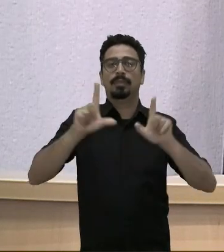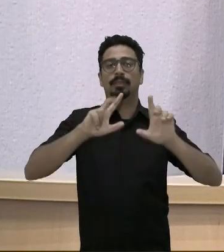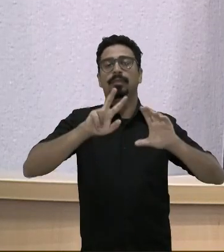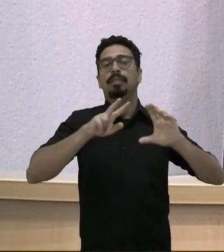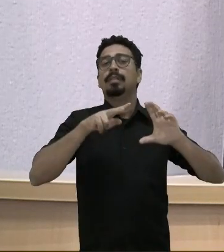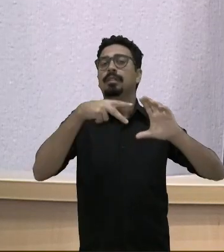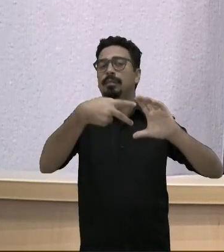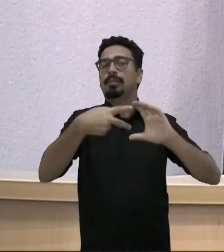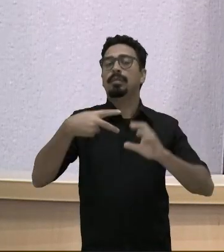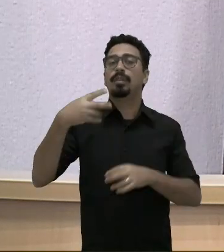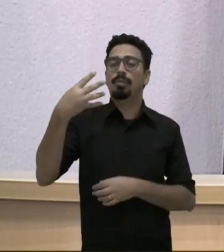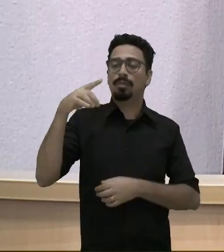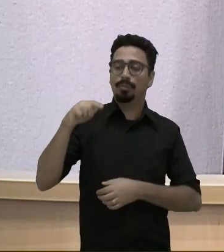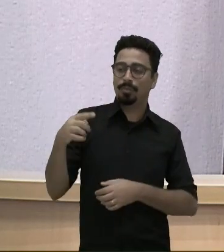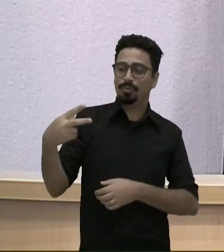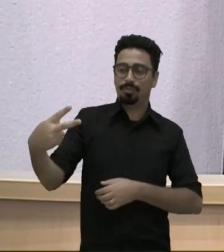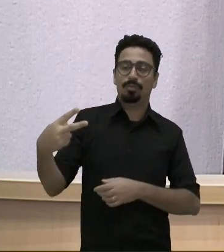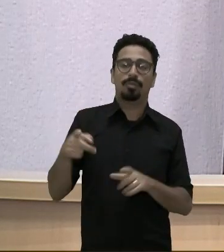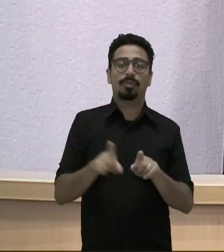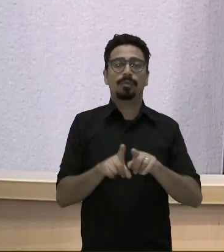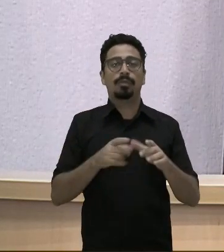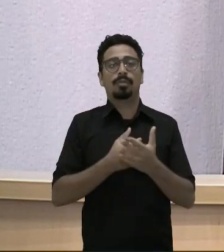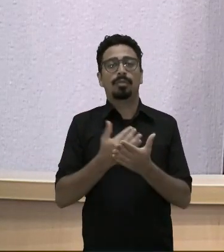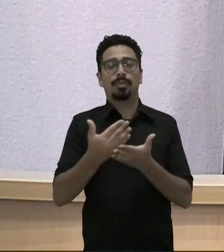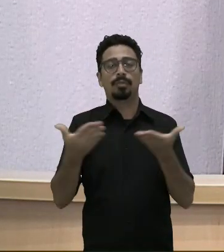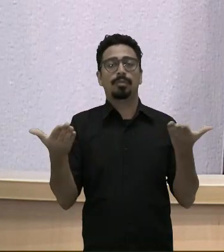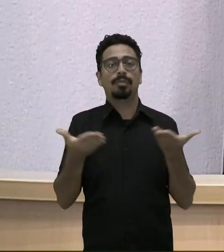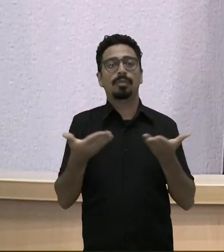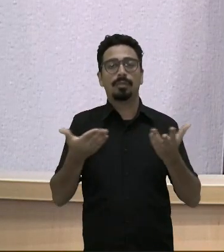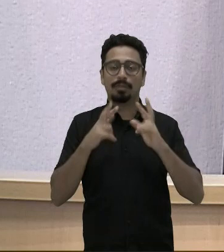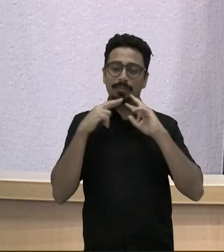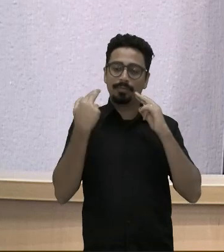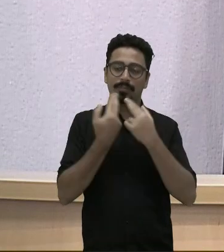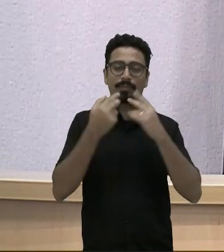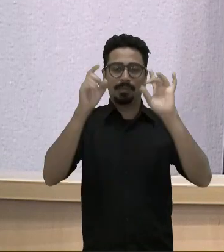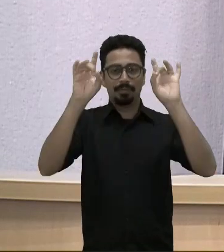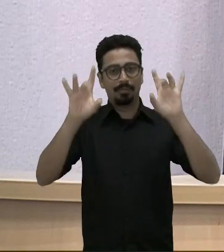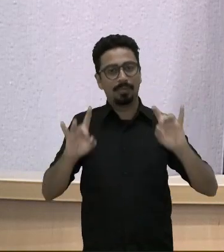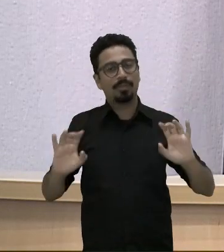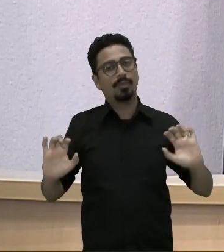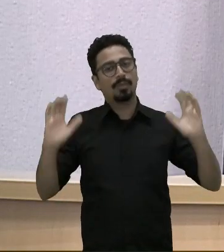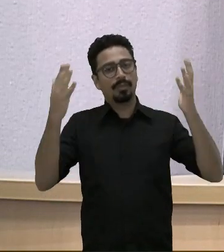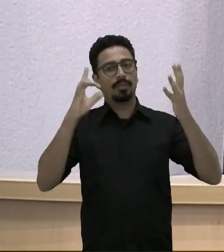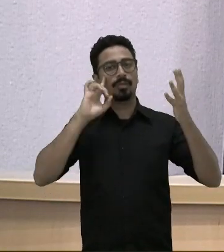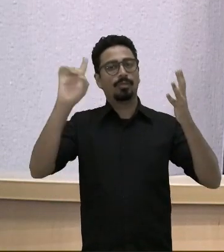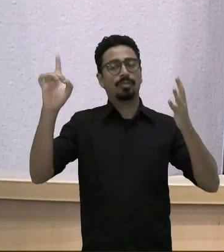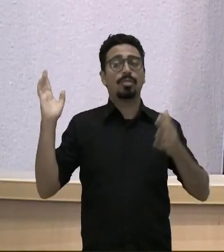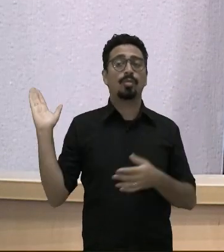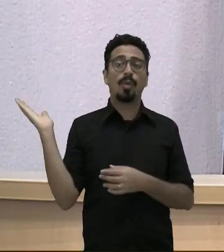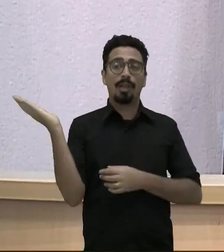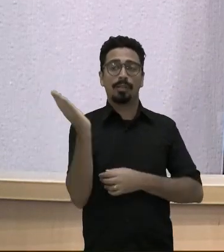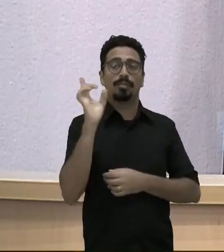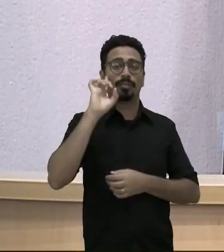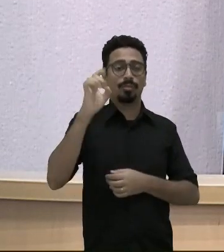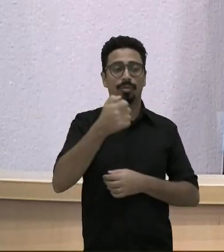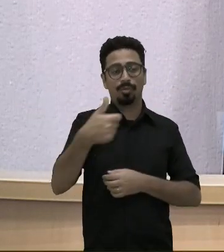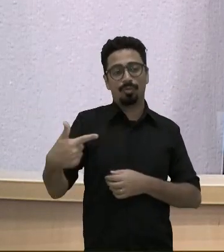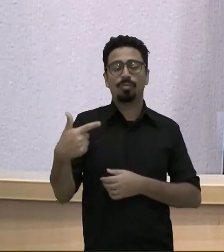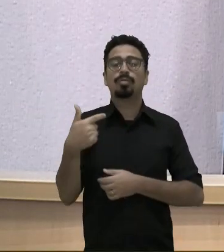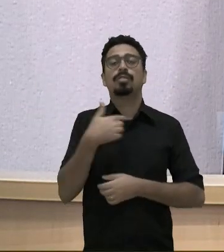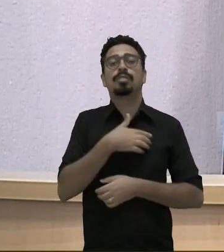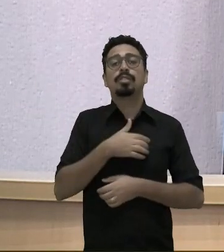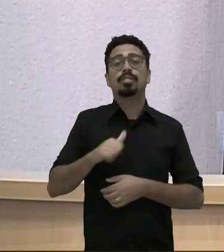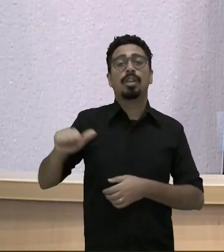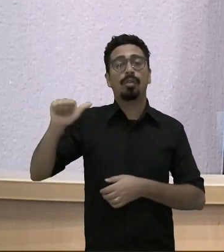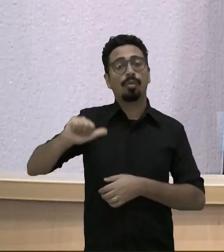Taubaté, canal 4.2. Damos início neste momento à solenidade comemorativa ao Dia do Garçom, neste dia 12 de